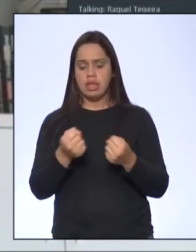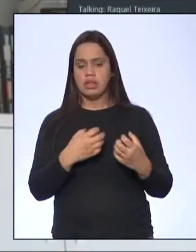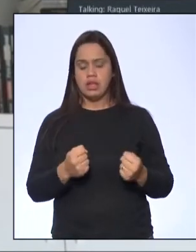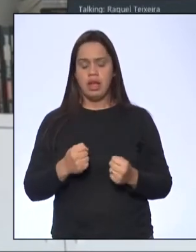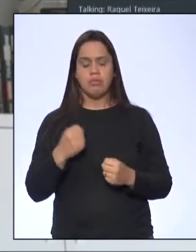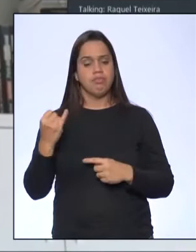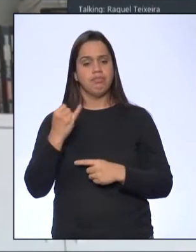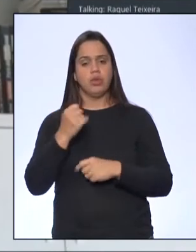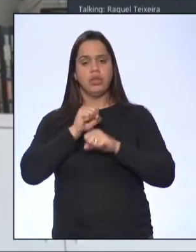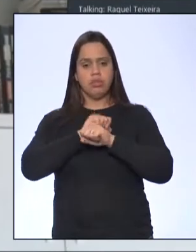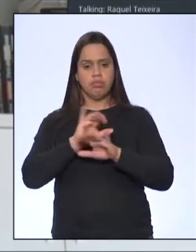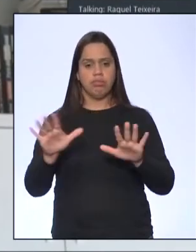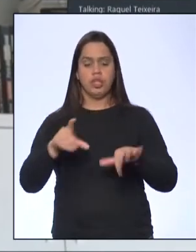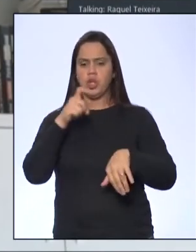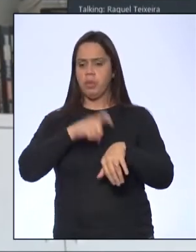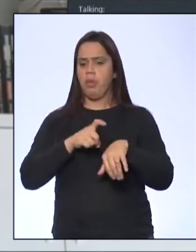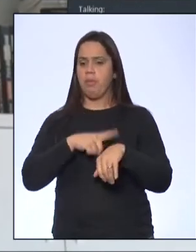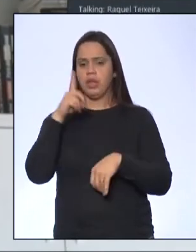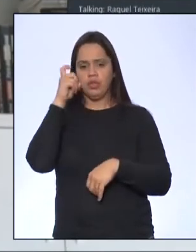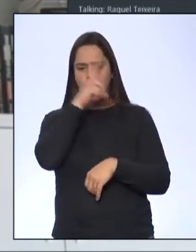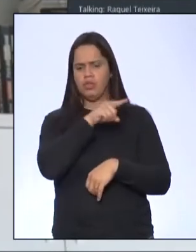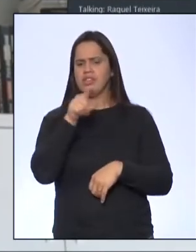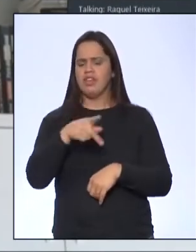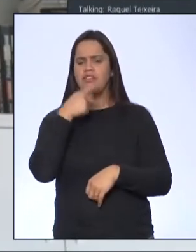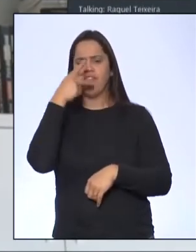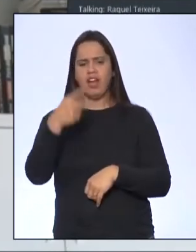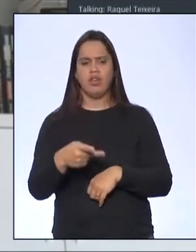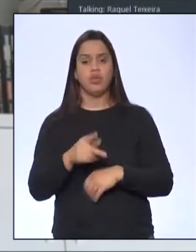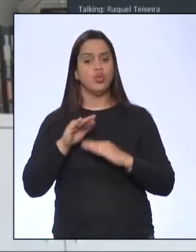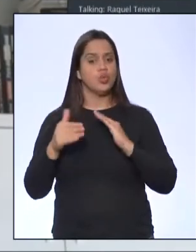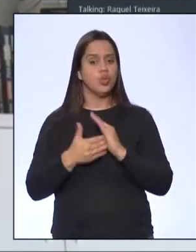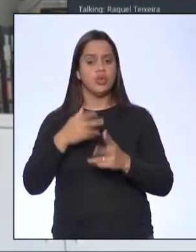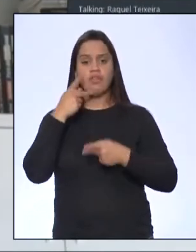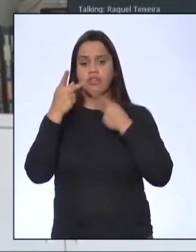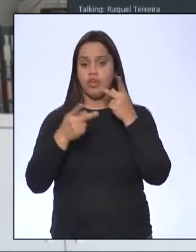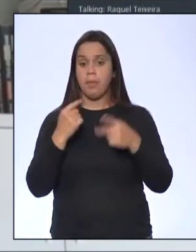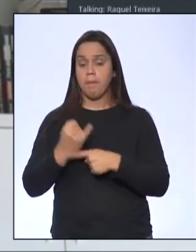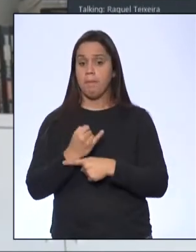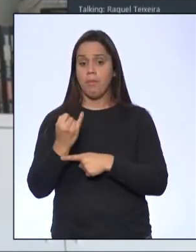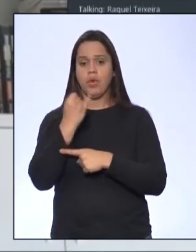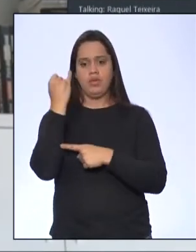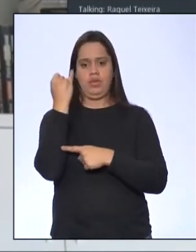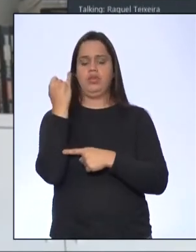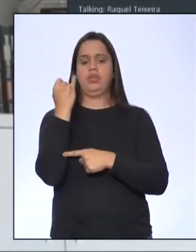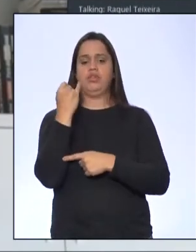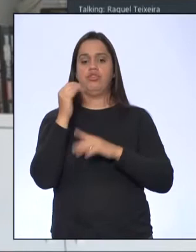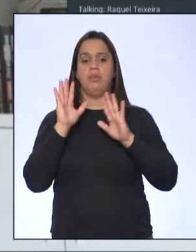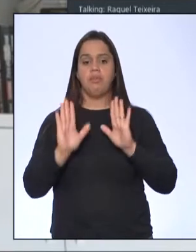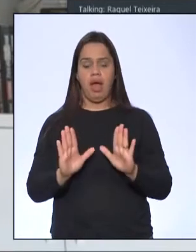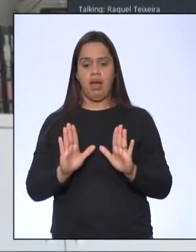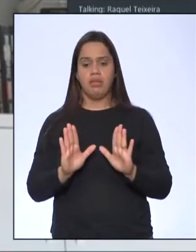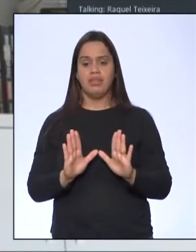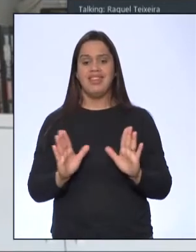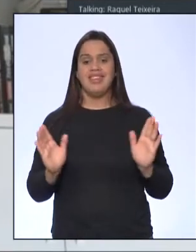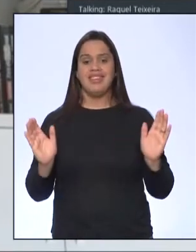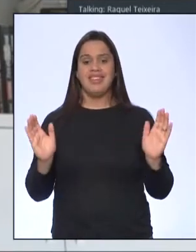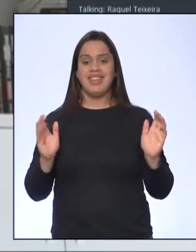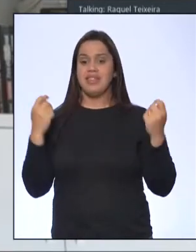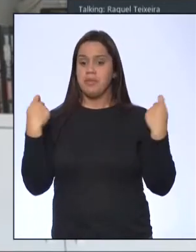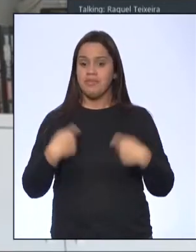E no momento difícil, você falou muito, quer dizer, tudo que você disse é muito importante, mas a necessidade